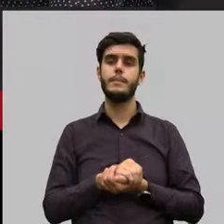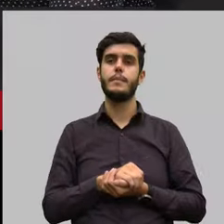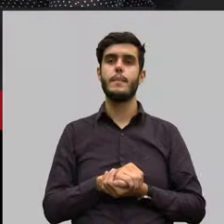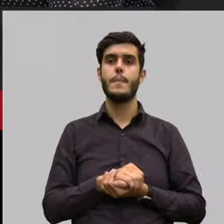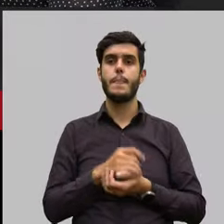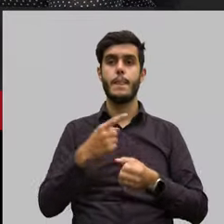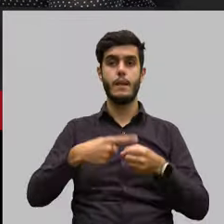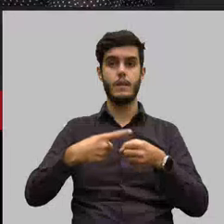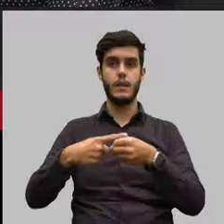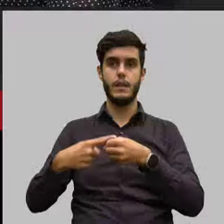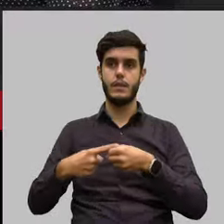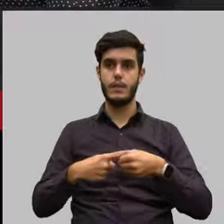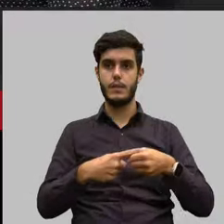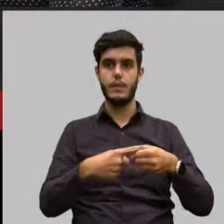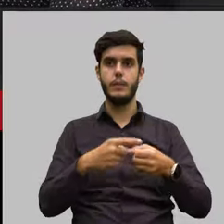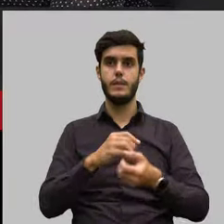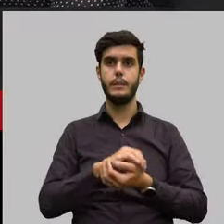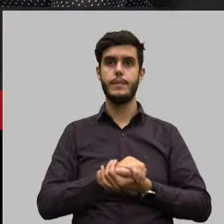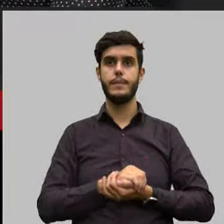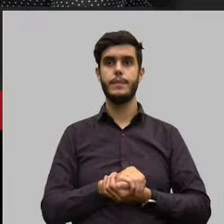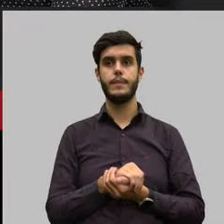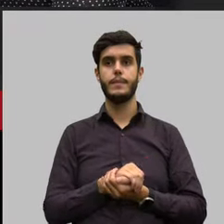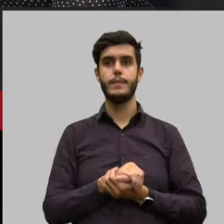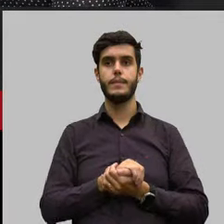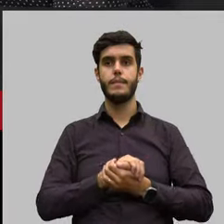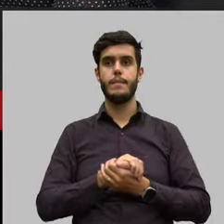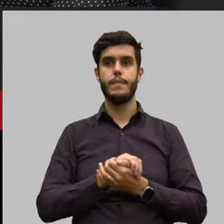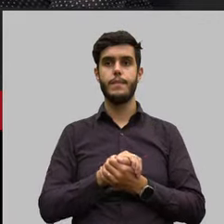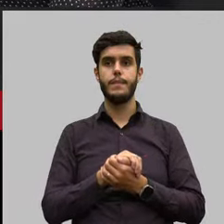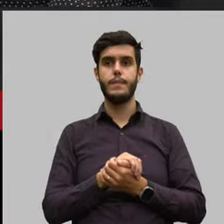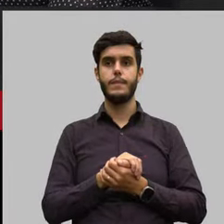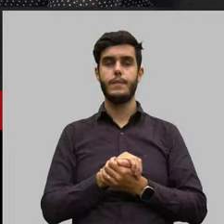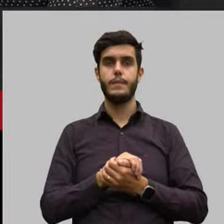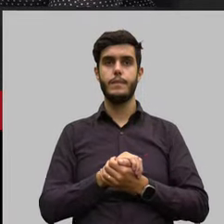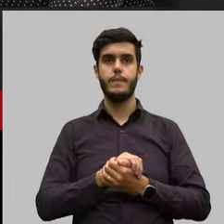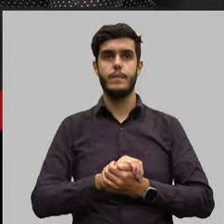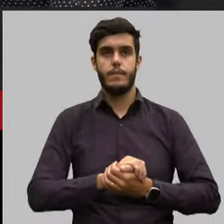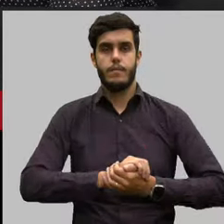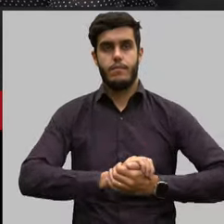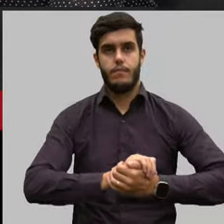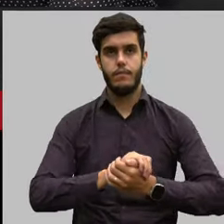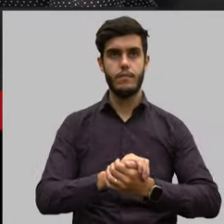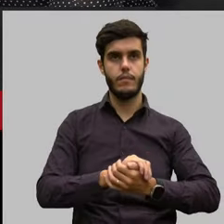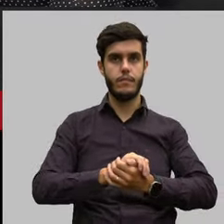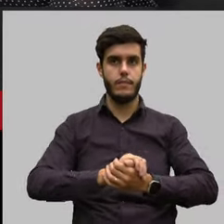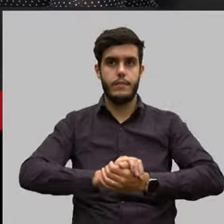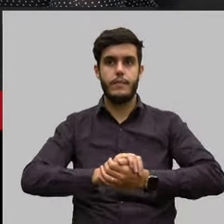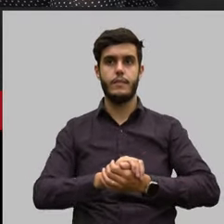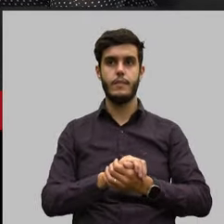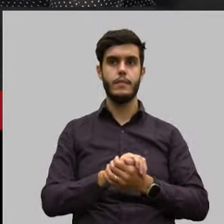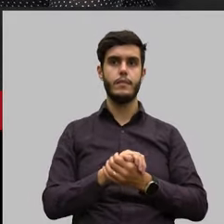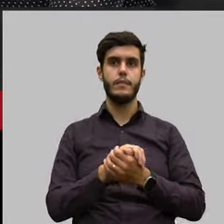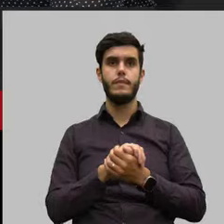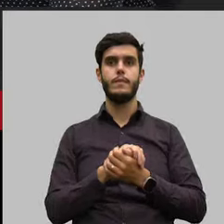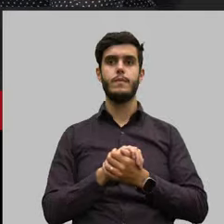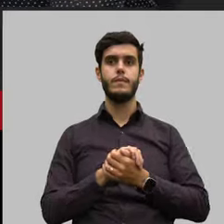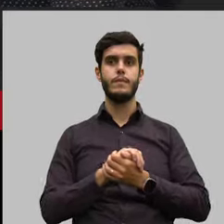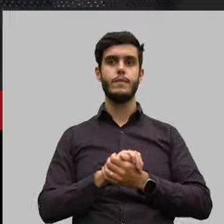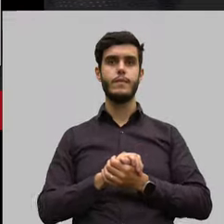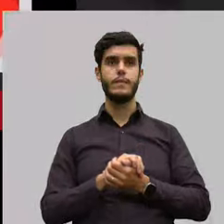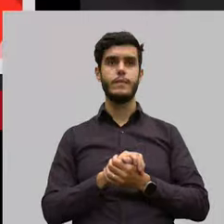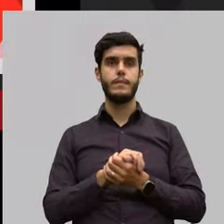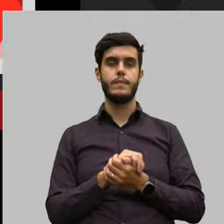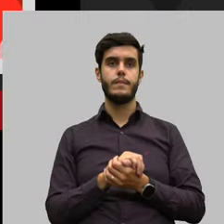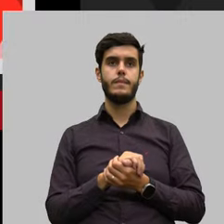Municípios Seguindo para o Rio 12 a gente tem na agenda integrada a ordem de